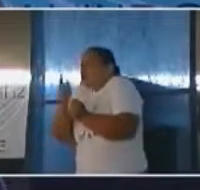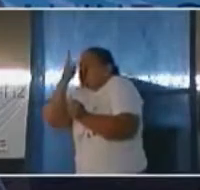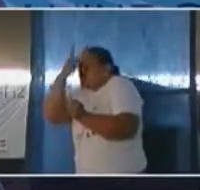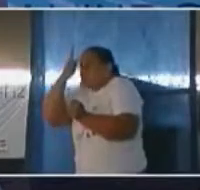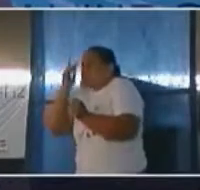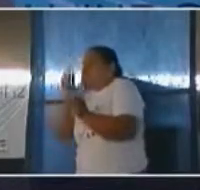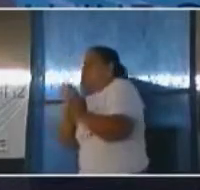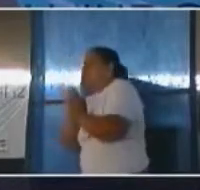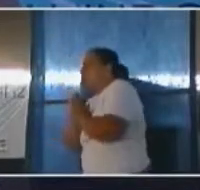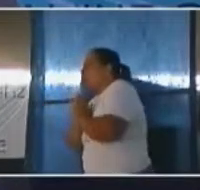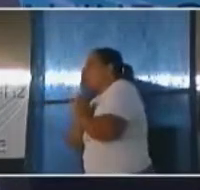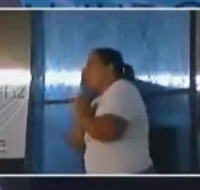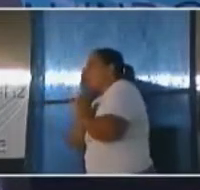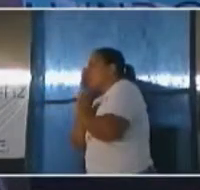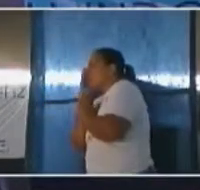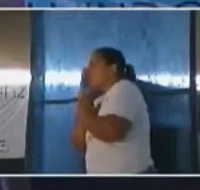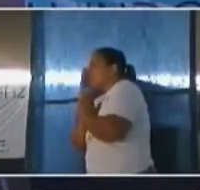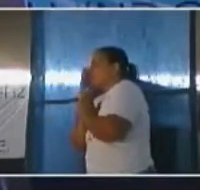pessoas, pessoas de outras fés,